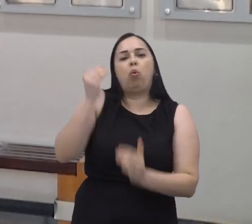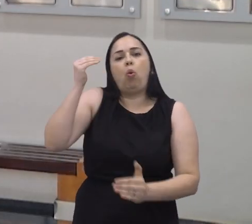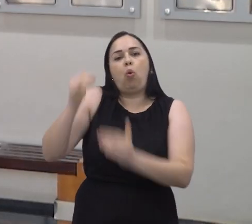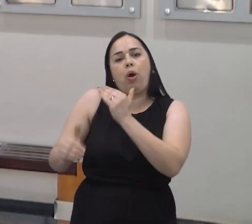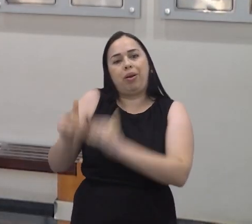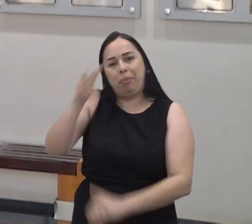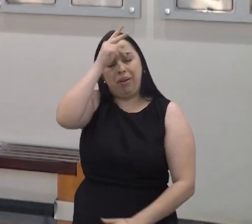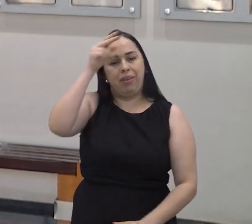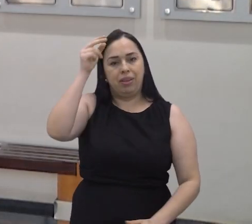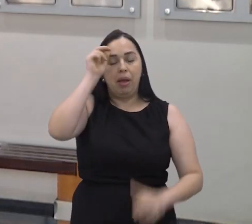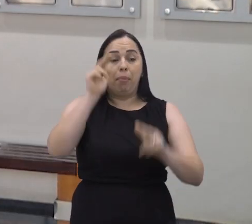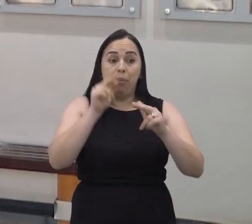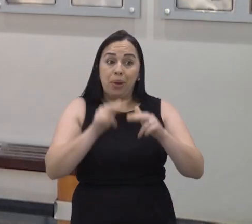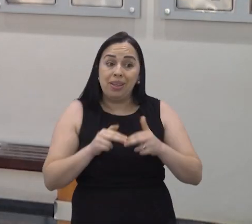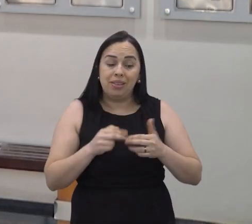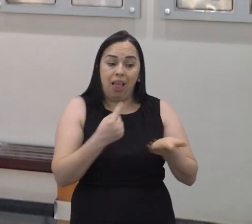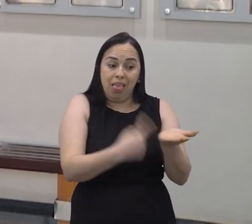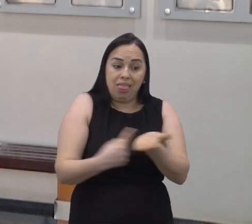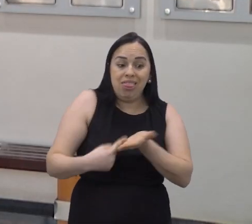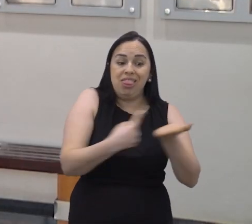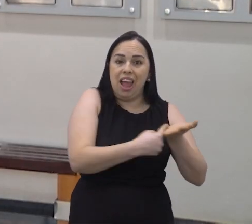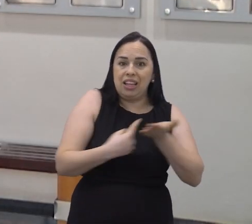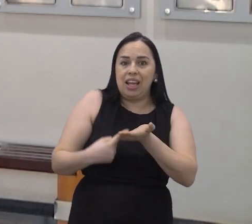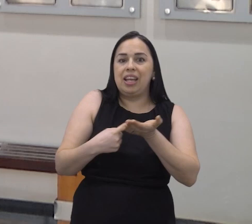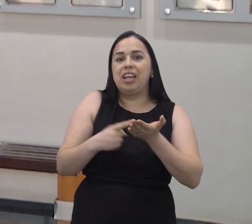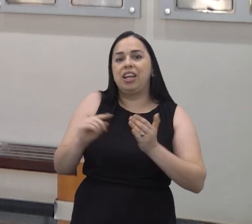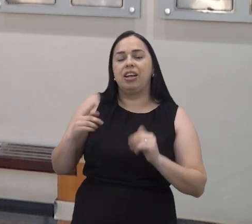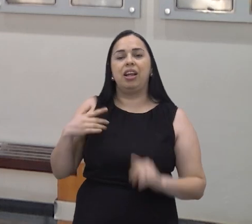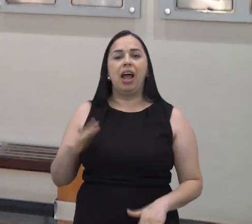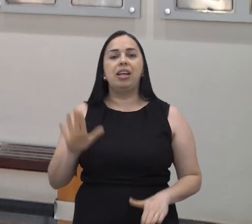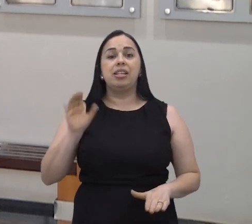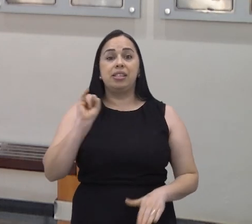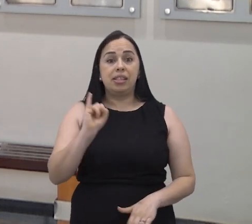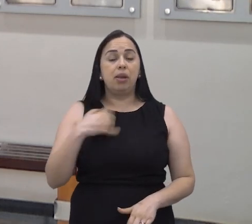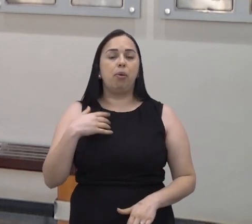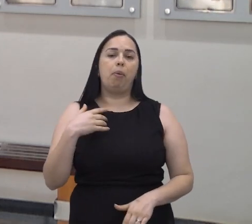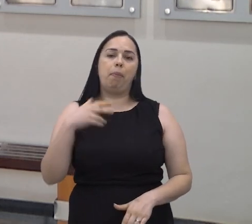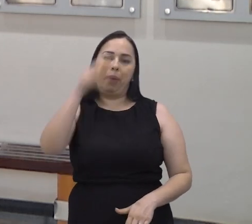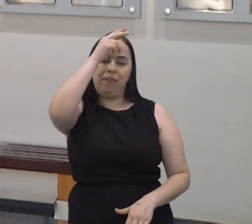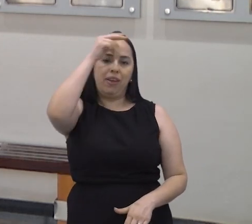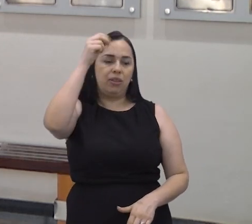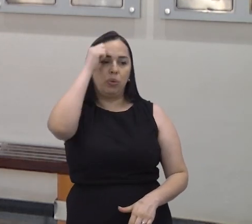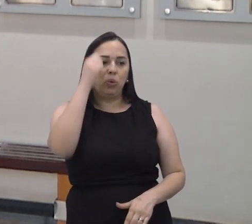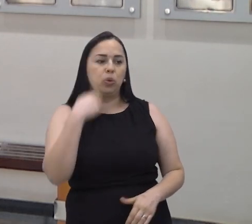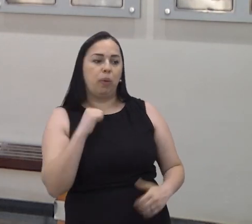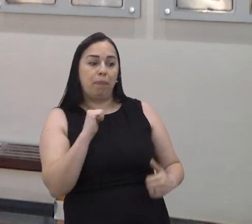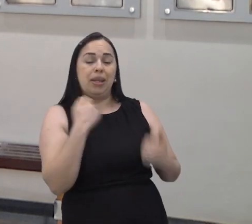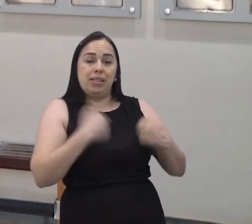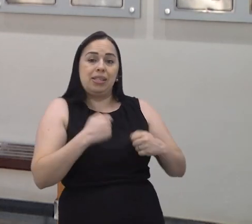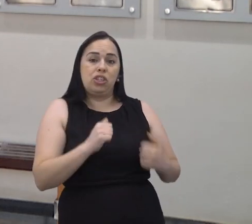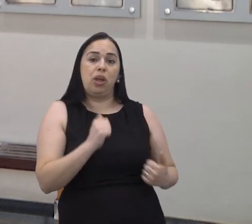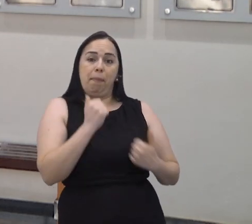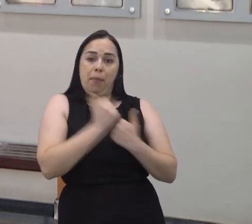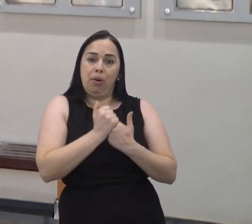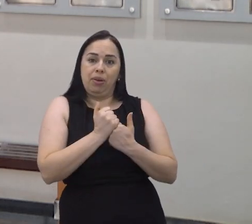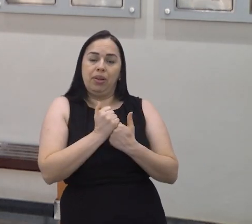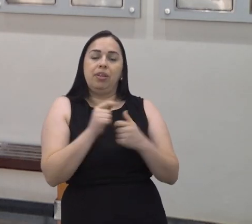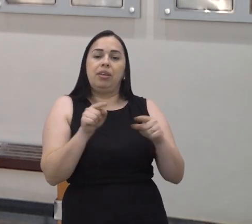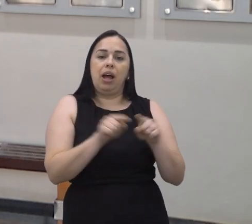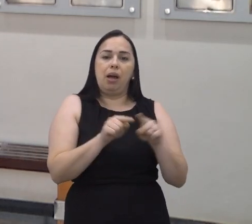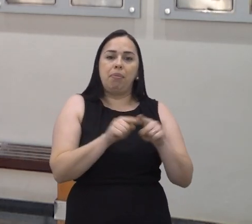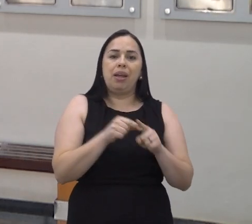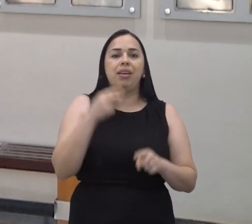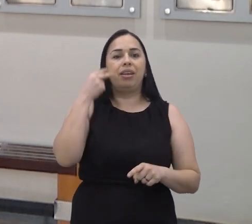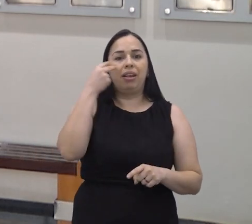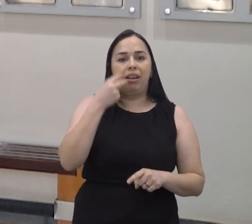os ajustes e buscar o entendimento. Então, o prefeito não consegue governar sem a base de Câmara e o vereador não consegue também